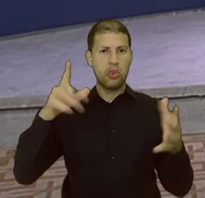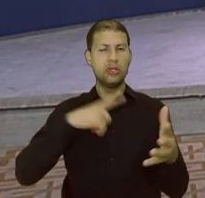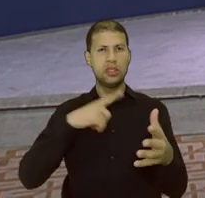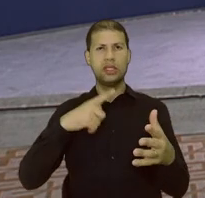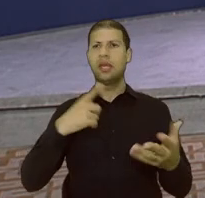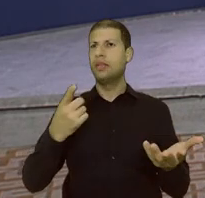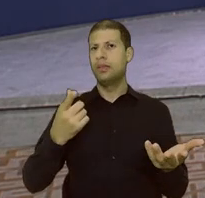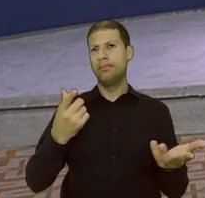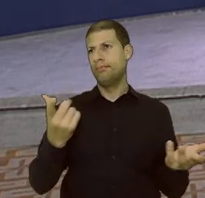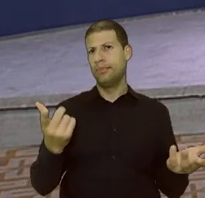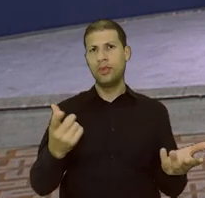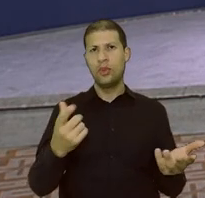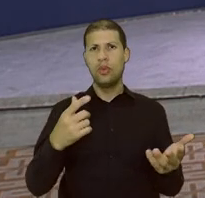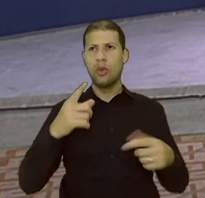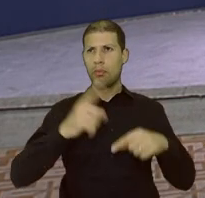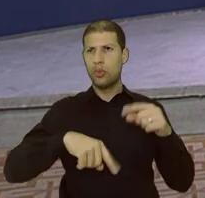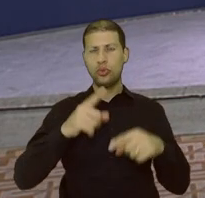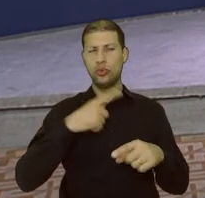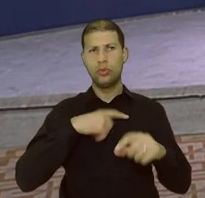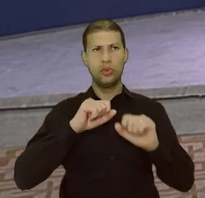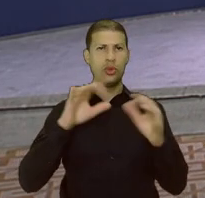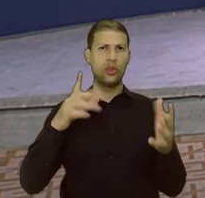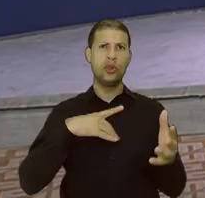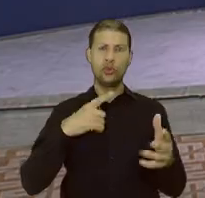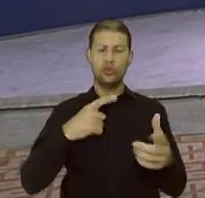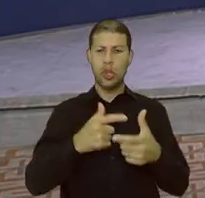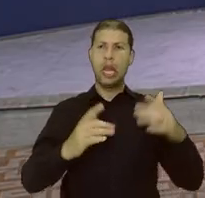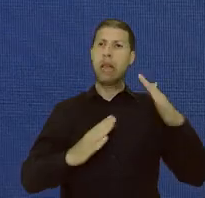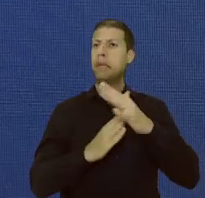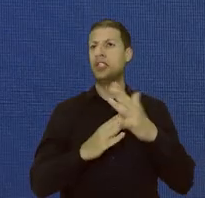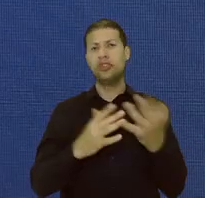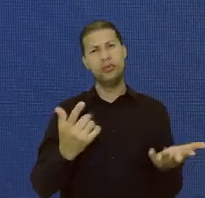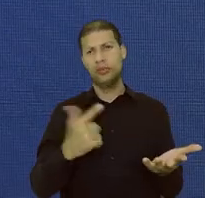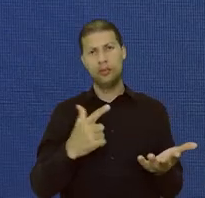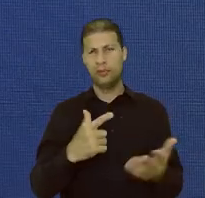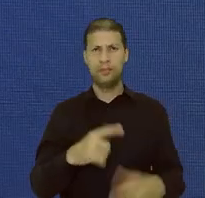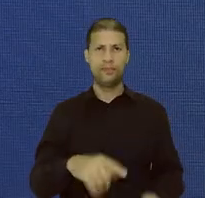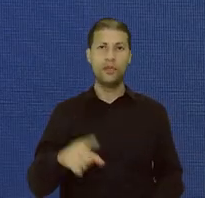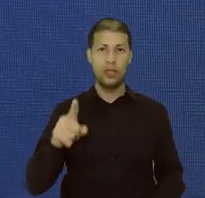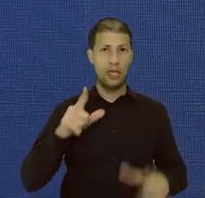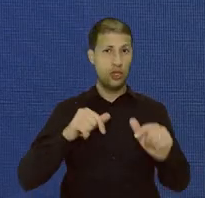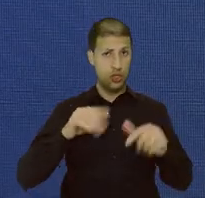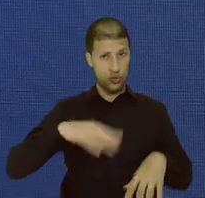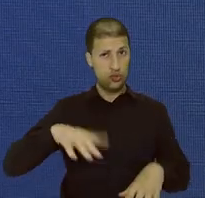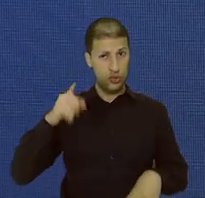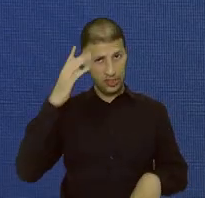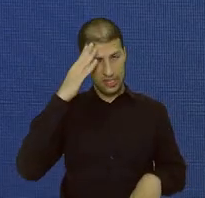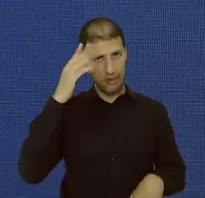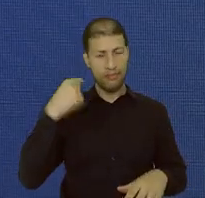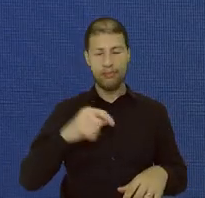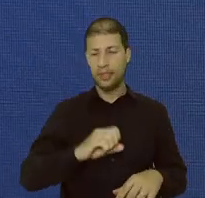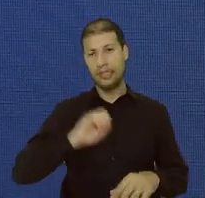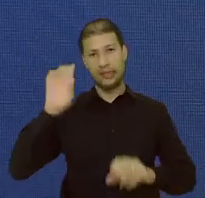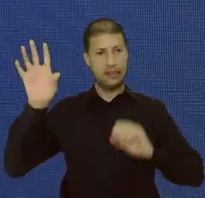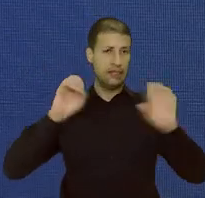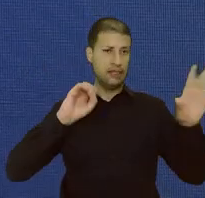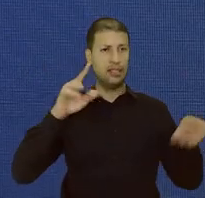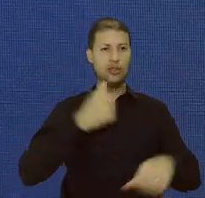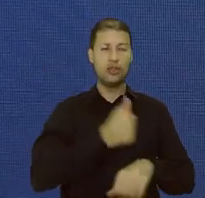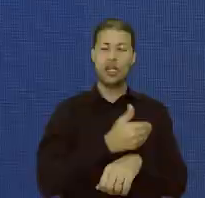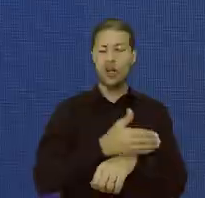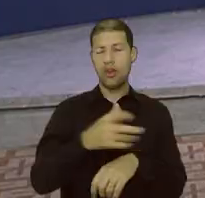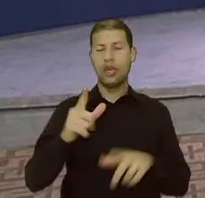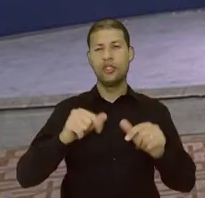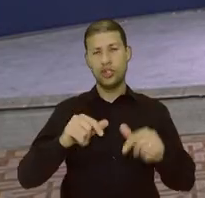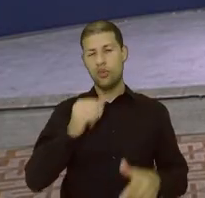é não não deveriam estar limitando o seu o seu crescimento e os israelenses sabem muito disso porque eles têm que sair toda hora e né o Israel é um exemplo